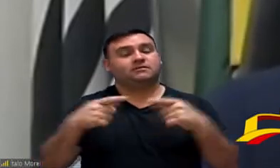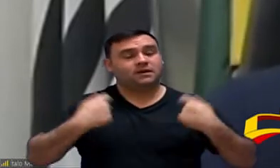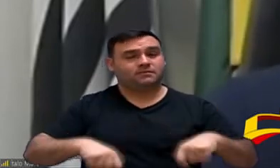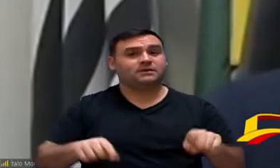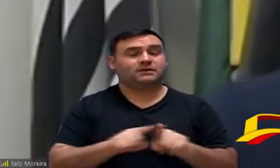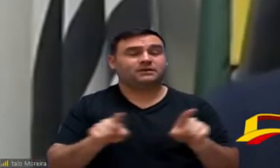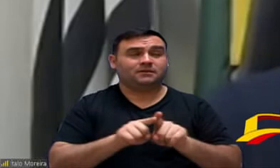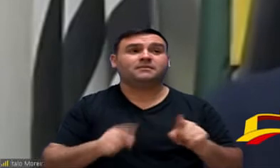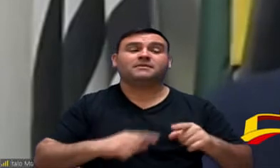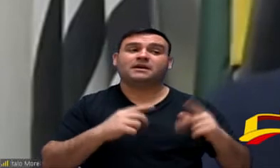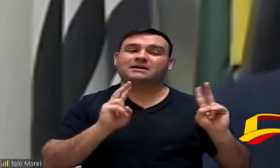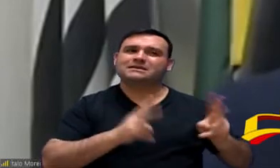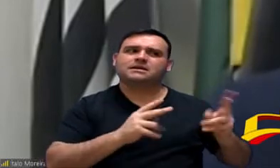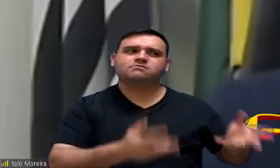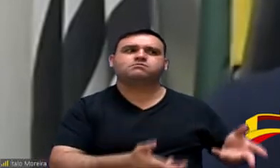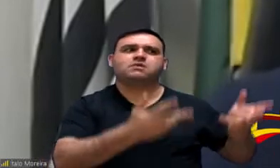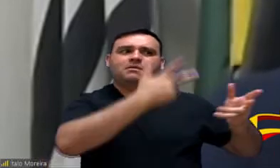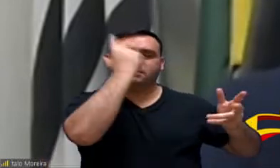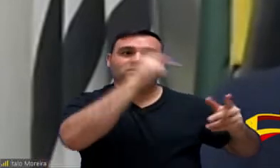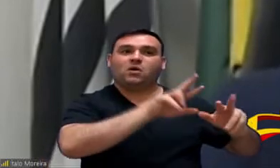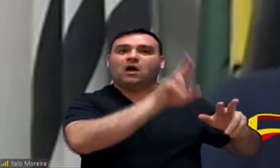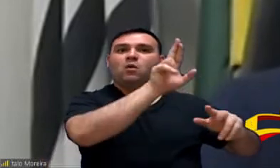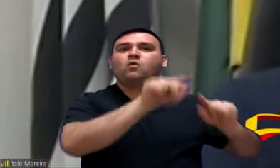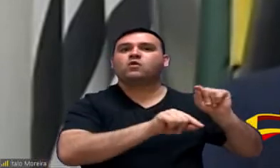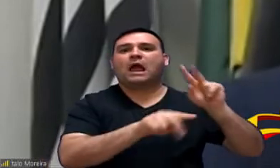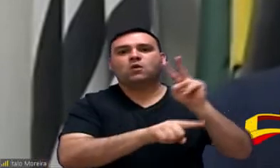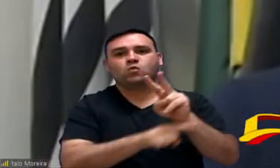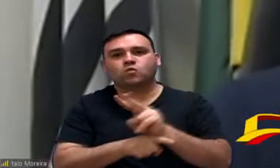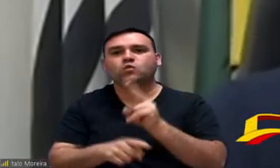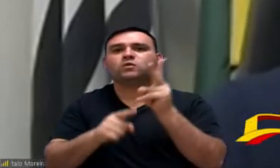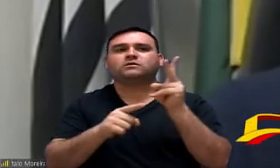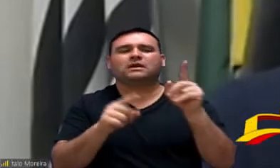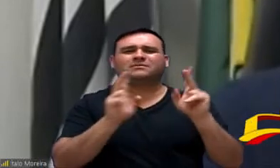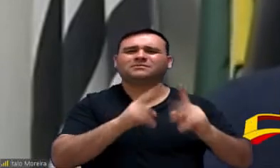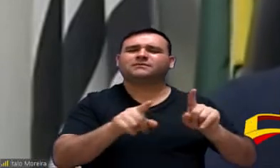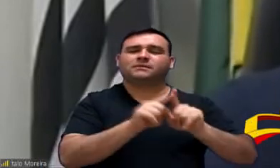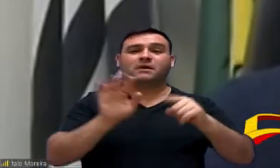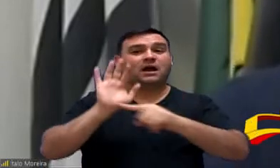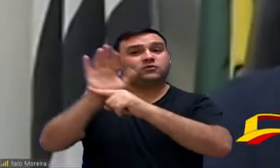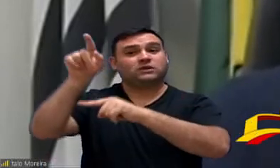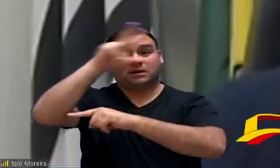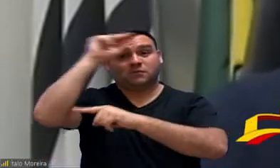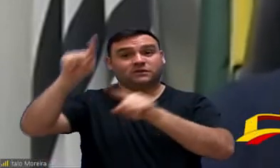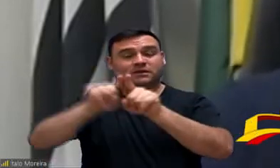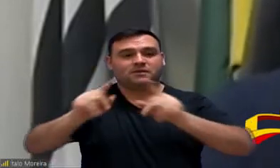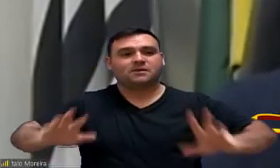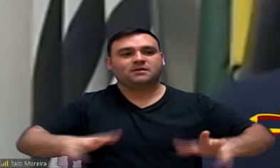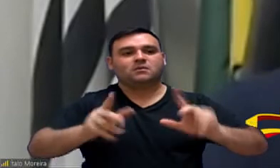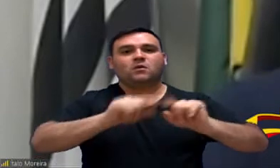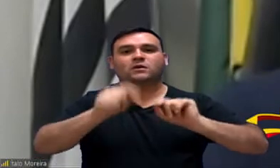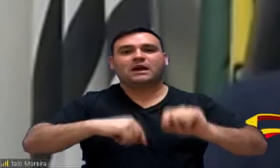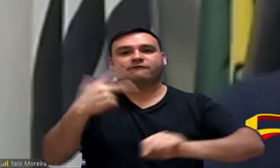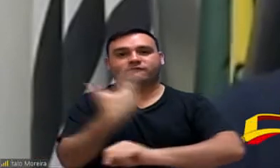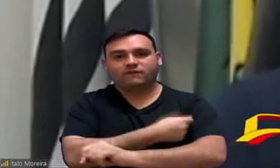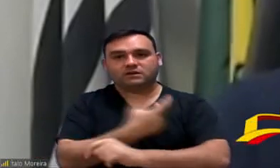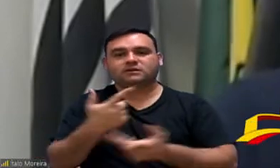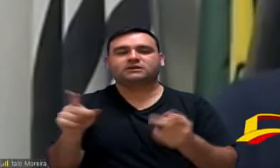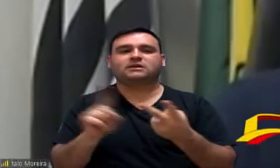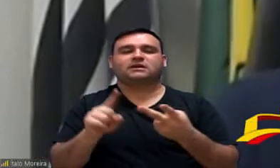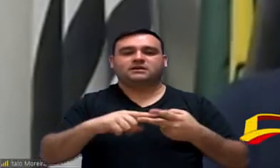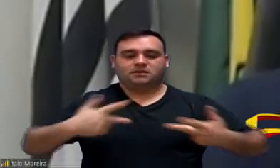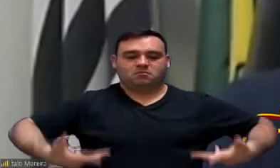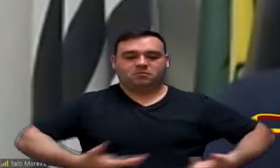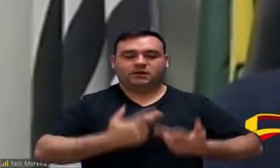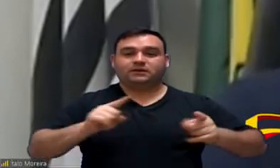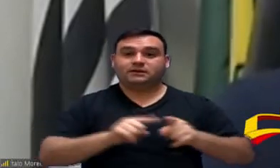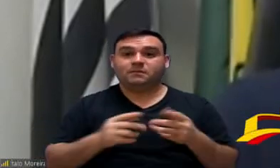quem cuida e protege os animais na nossa cidade, colaborando com a prefeitura, a tarefa de promover vacinações, castrações,